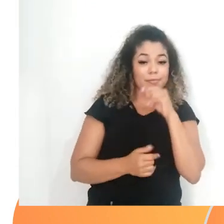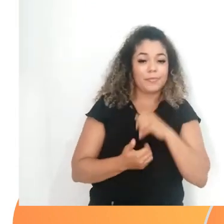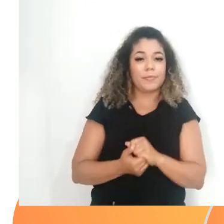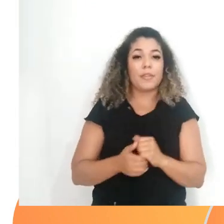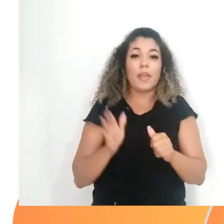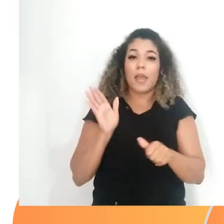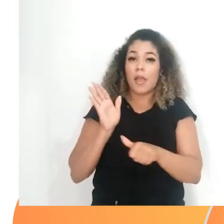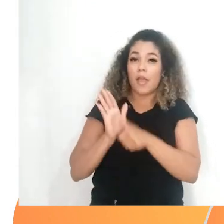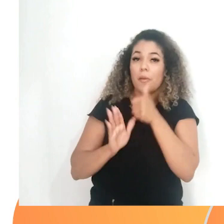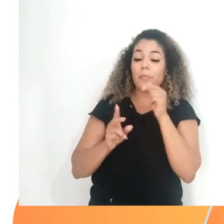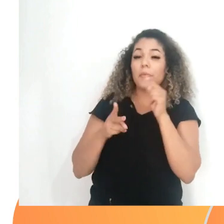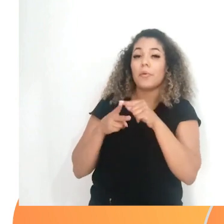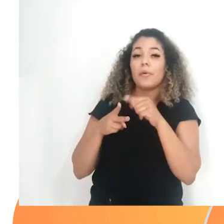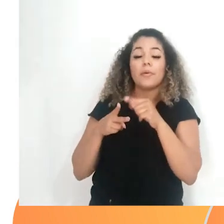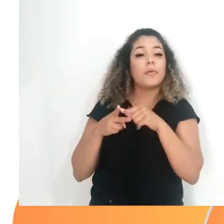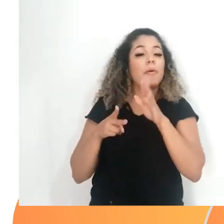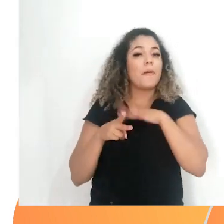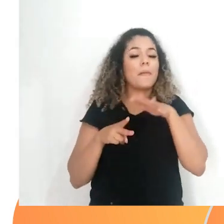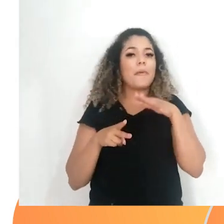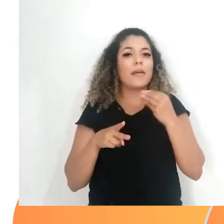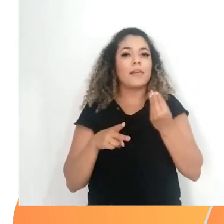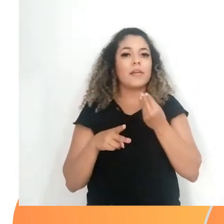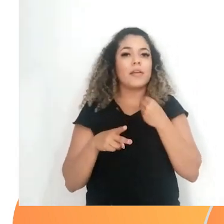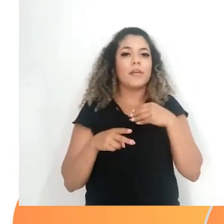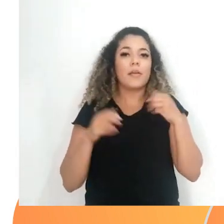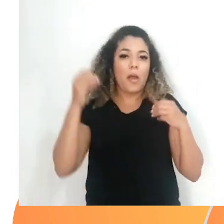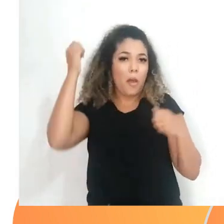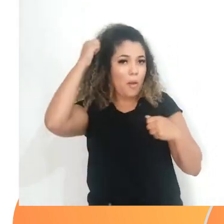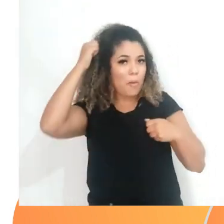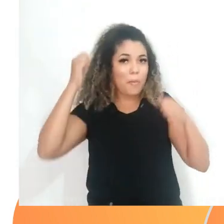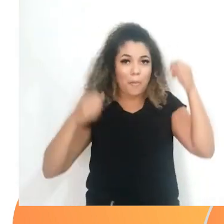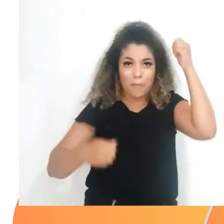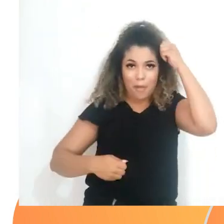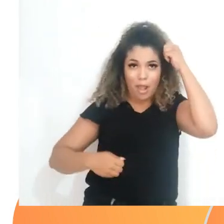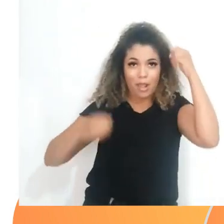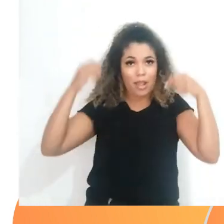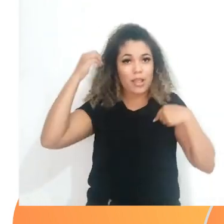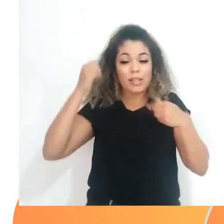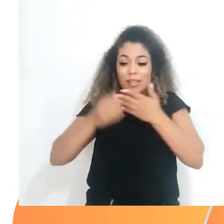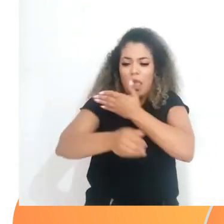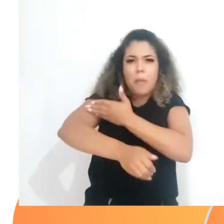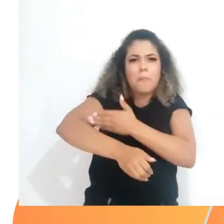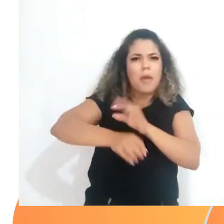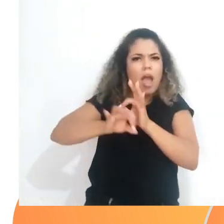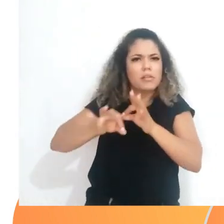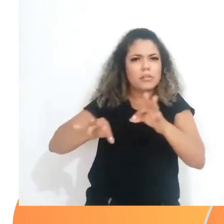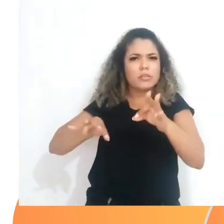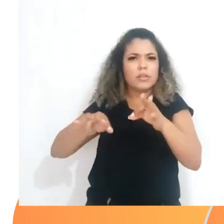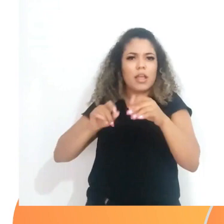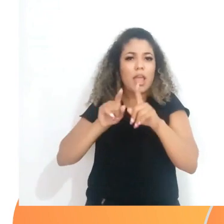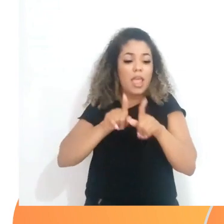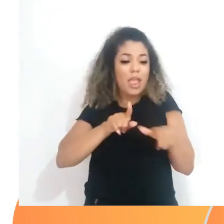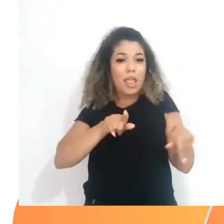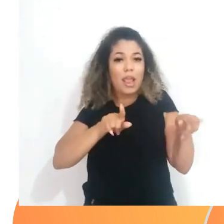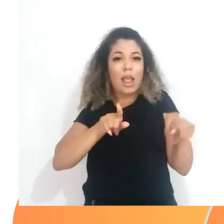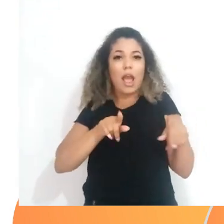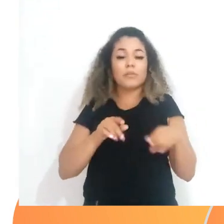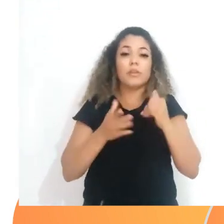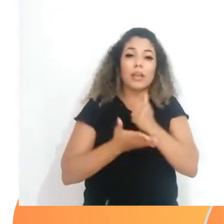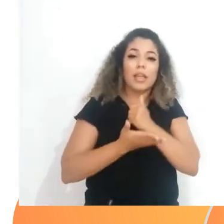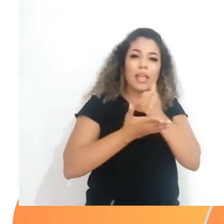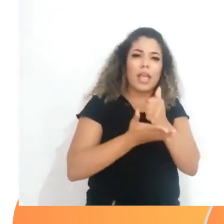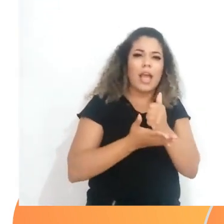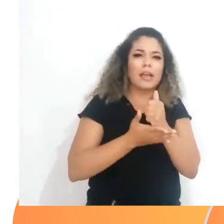aqui. O primeiro deles, o mais comum, os macacos. Os macacos têm braços longos e cauda prênsil, que